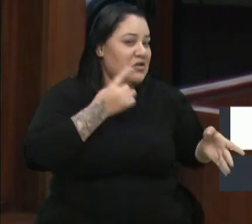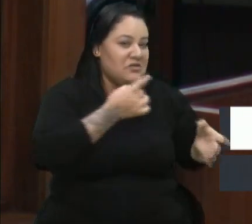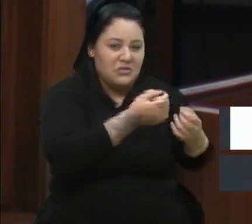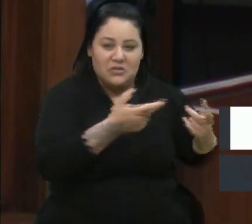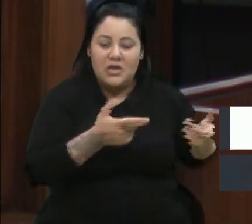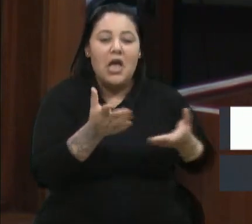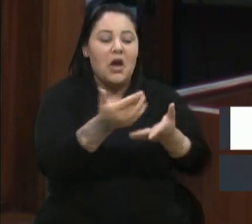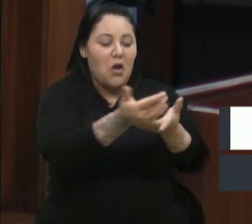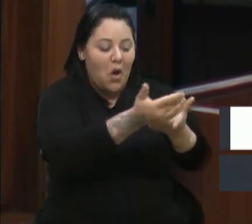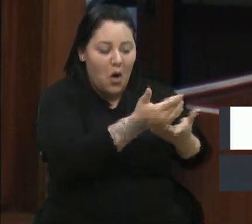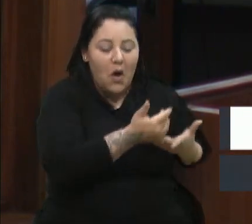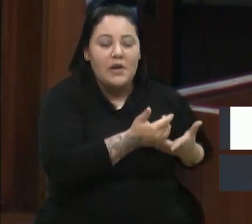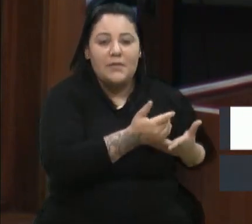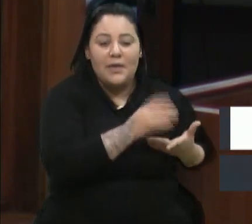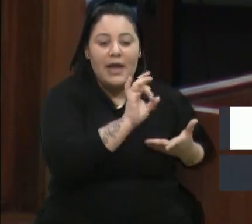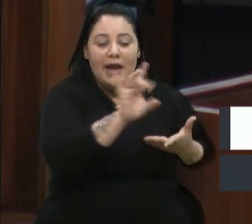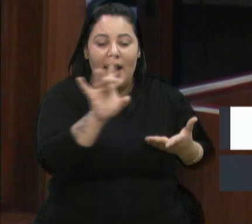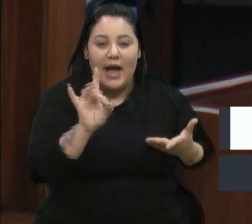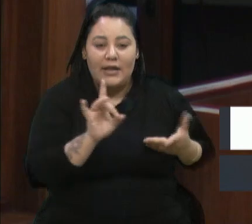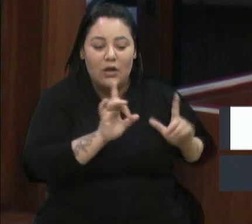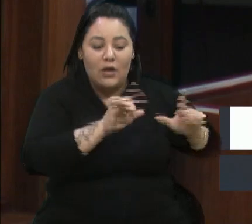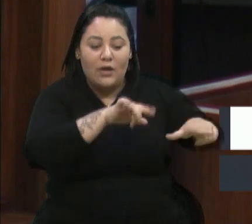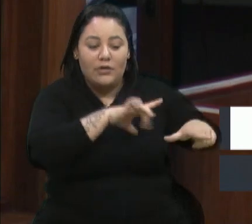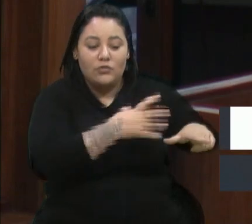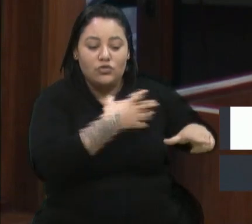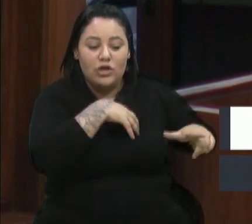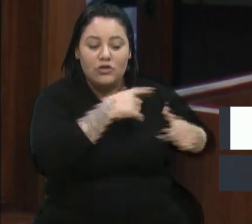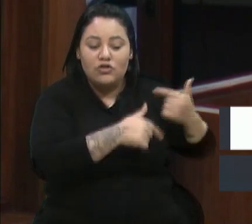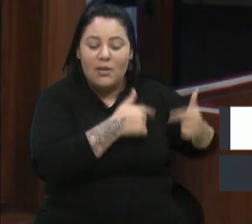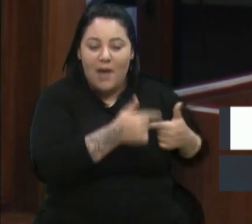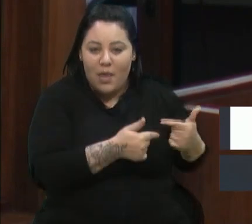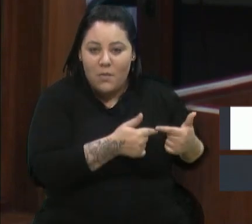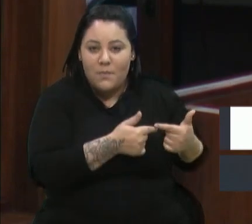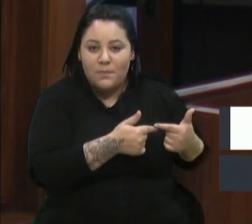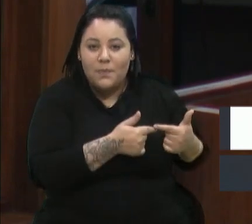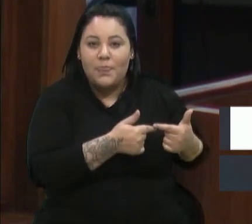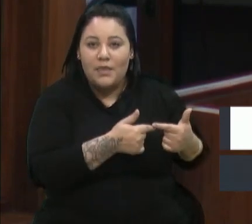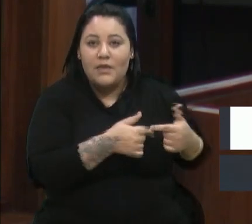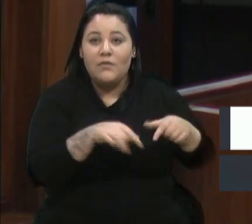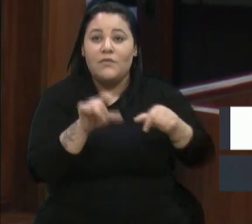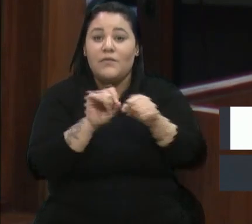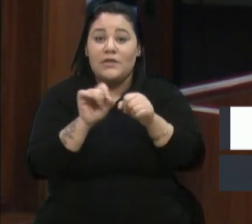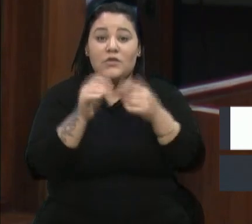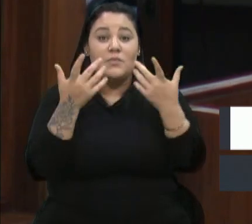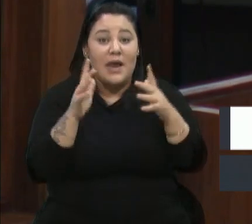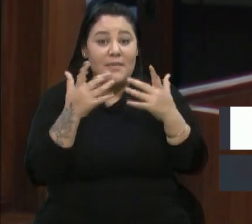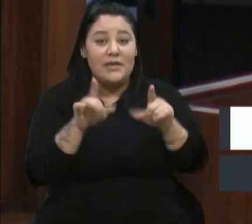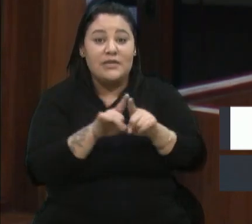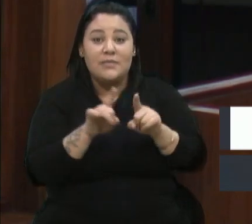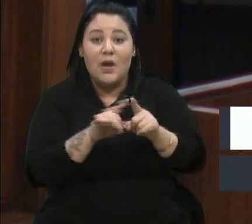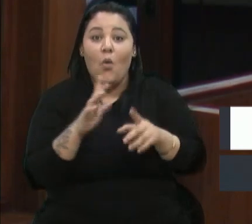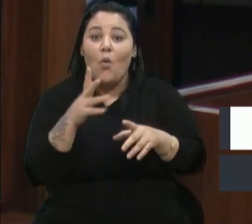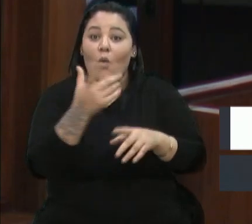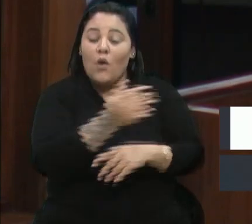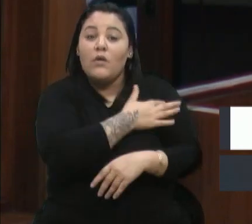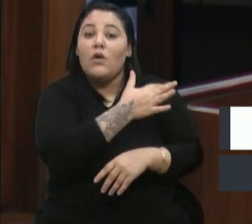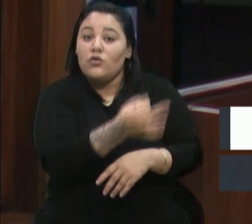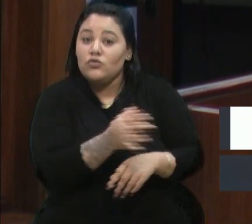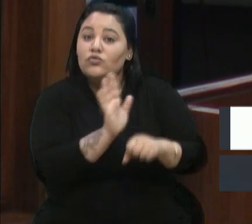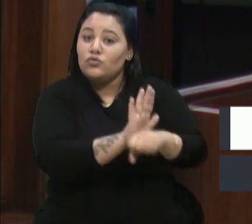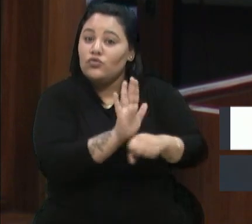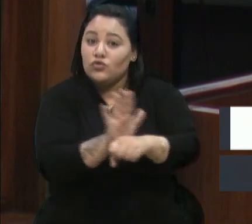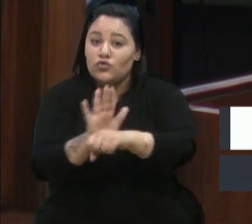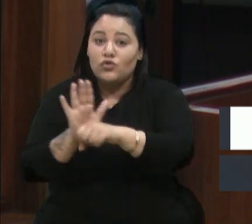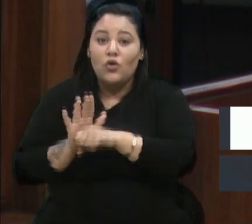mas cada ponto tem a sua forma de trabalhar. Então, fazer uma referência também à grande quantidade de voluntários que auxiliam